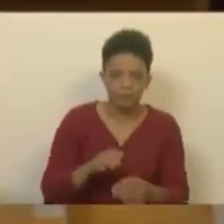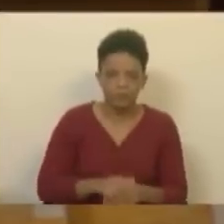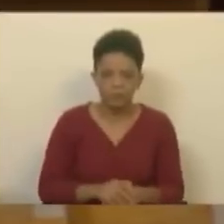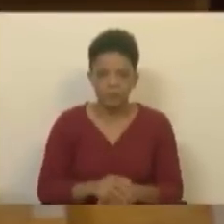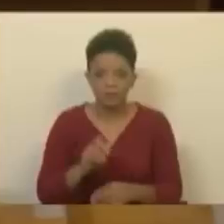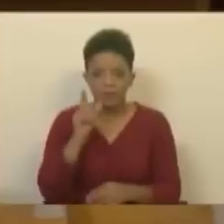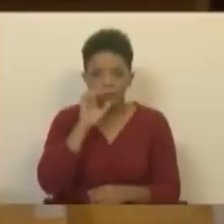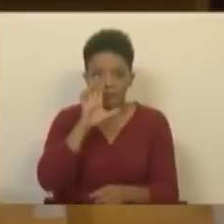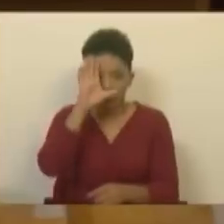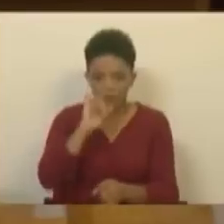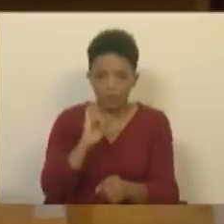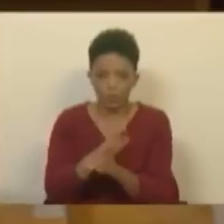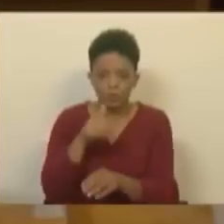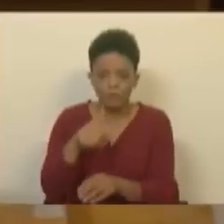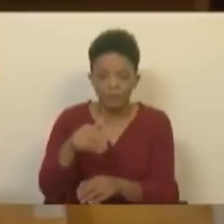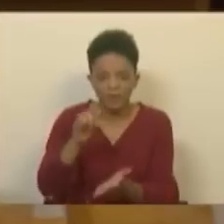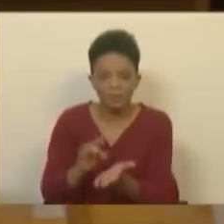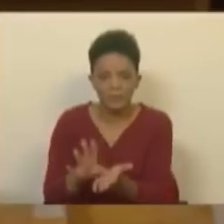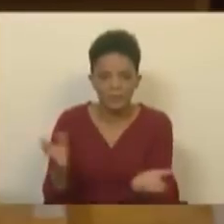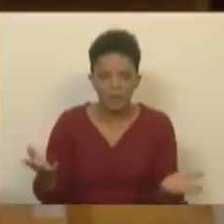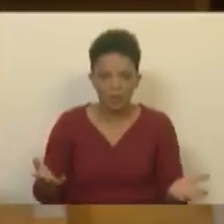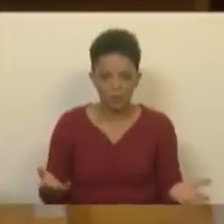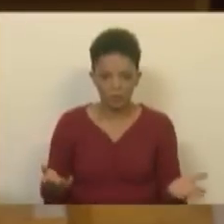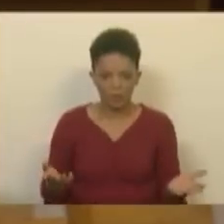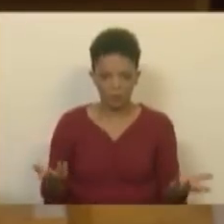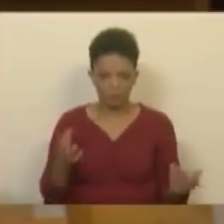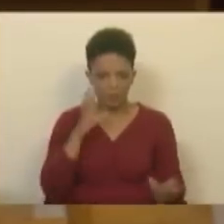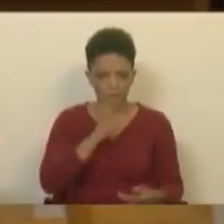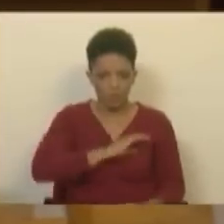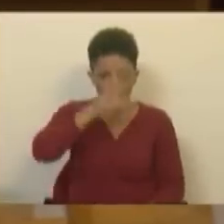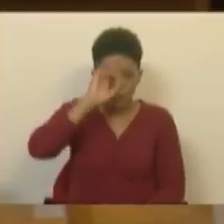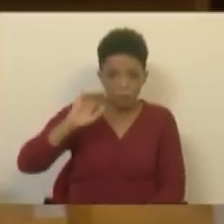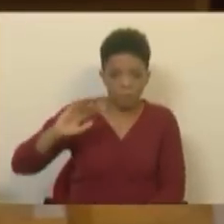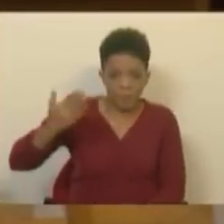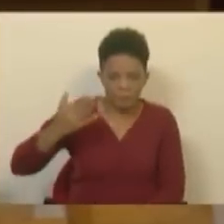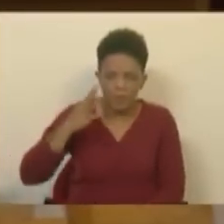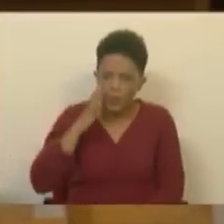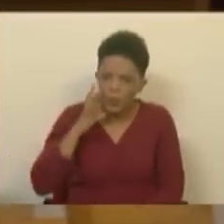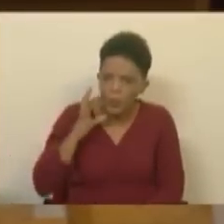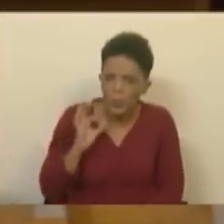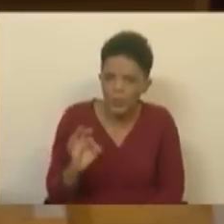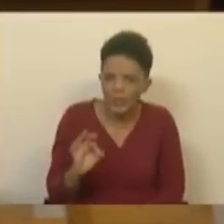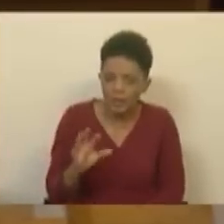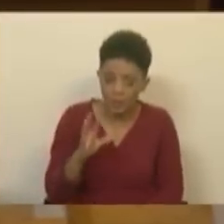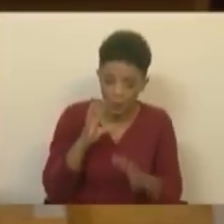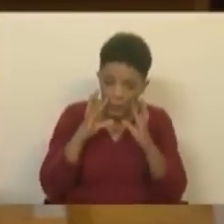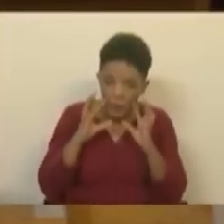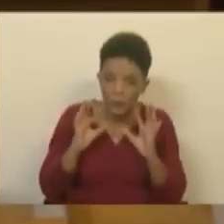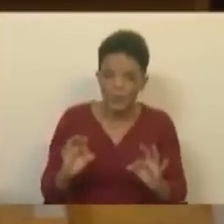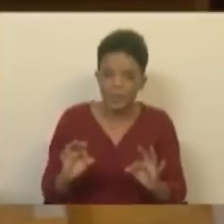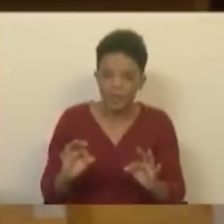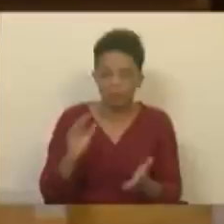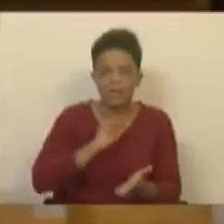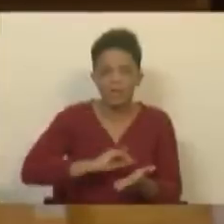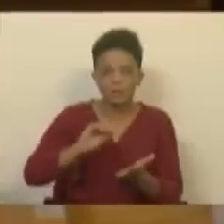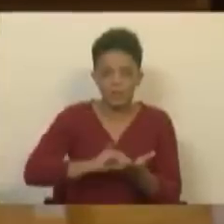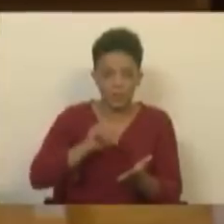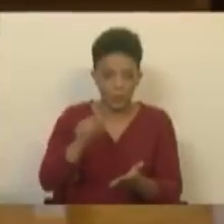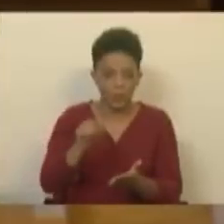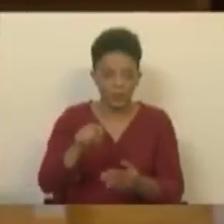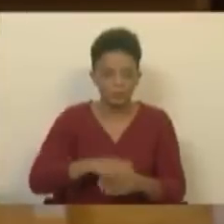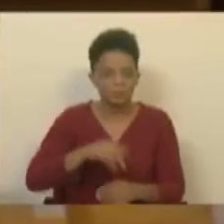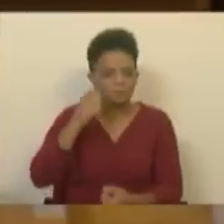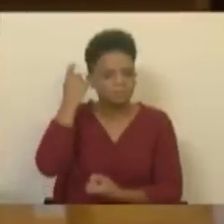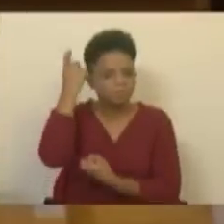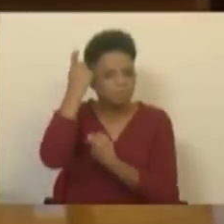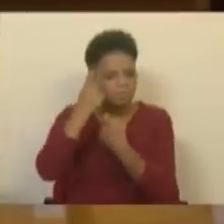outro Ministro à porta da admissão portanto no primeiro ministro cuidado com essa administradora e